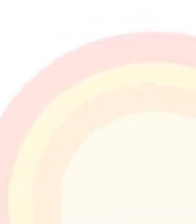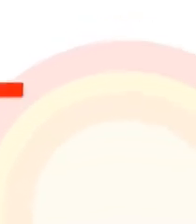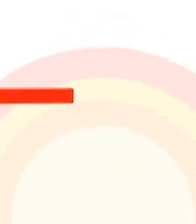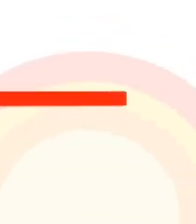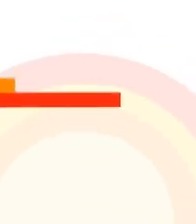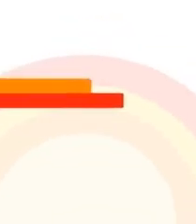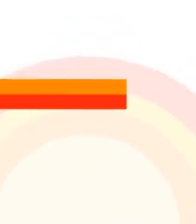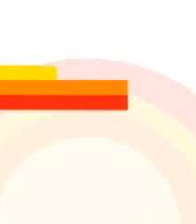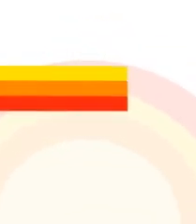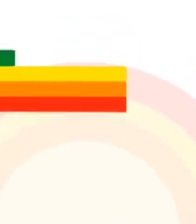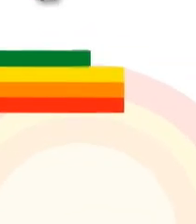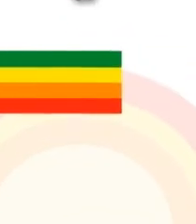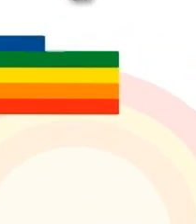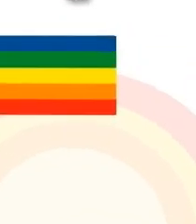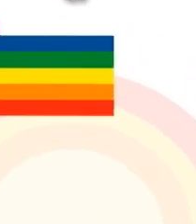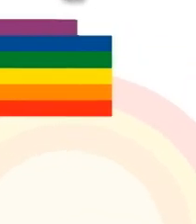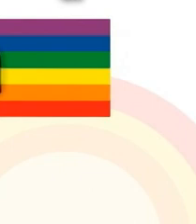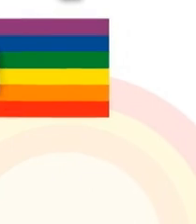Eu faço.